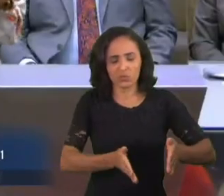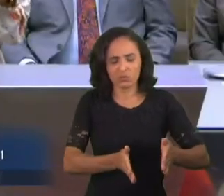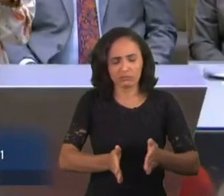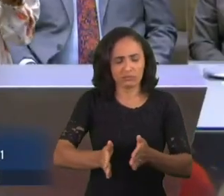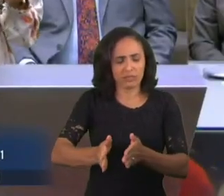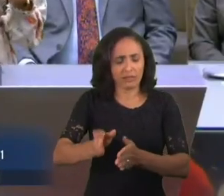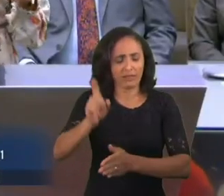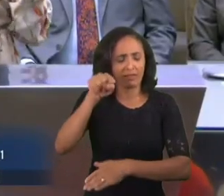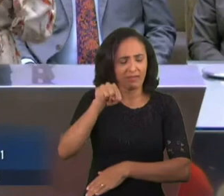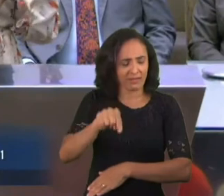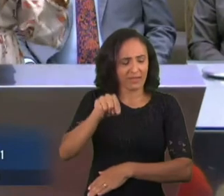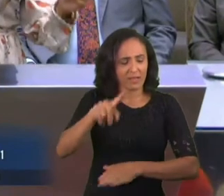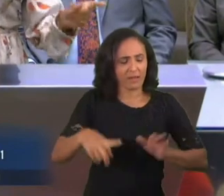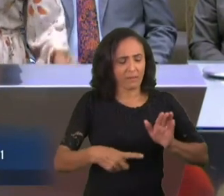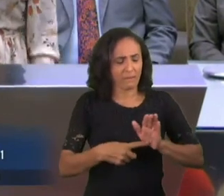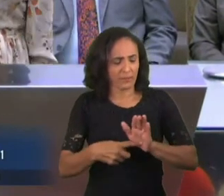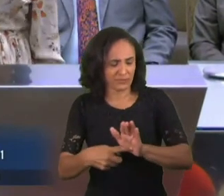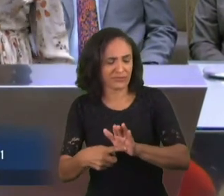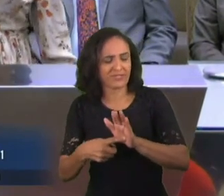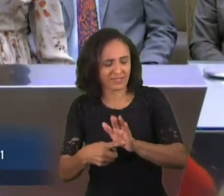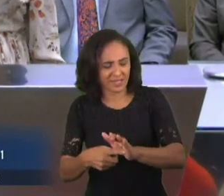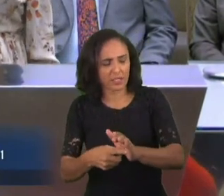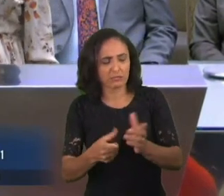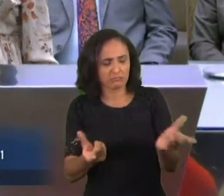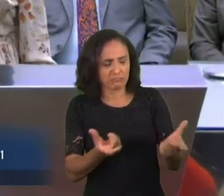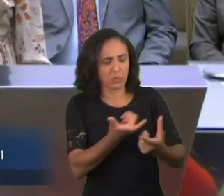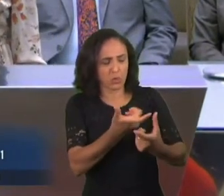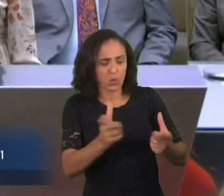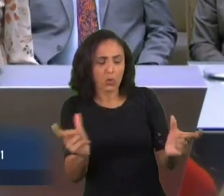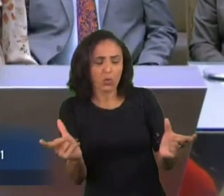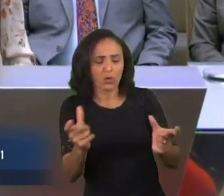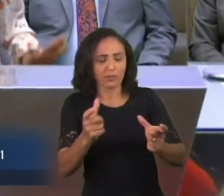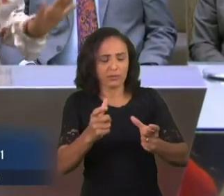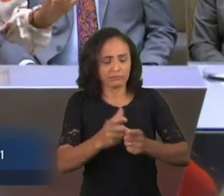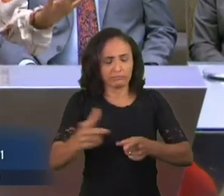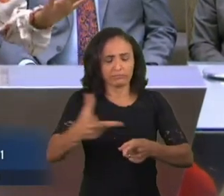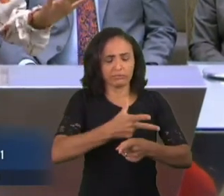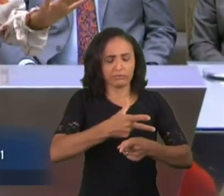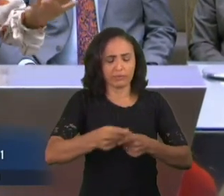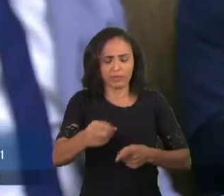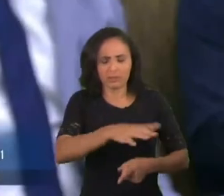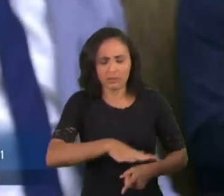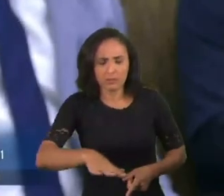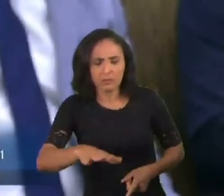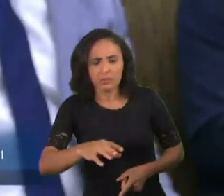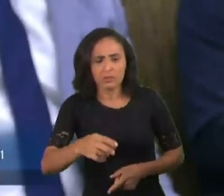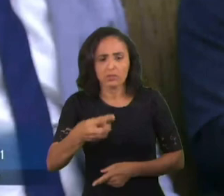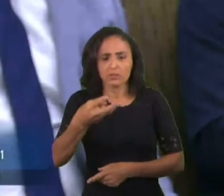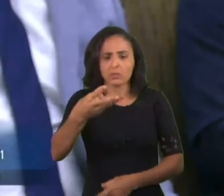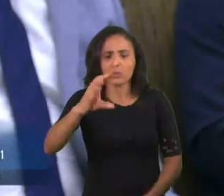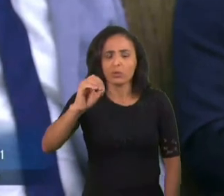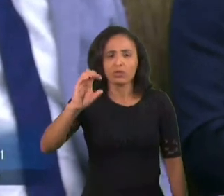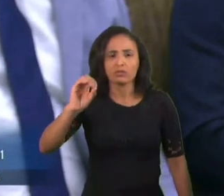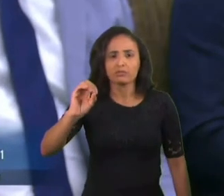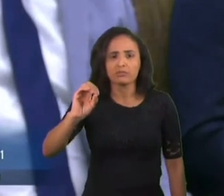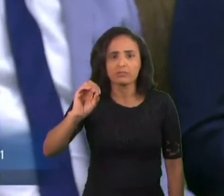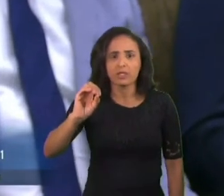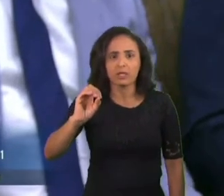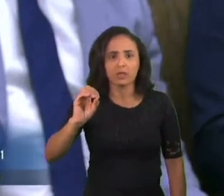E lá mostrarei quem serão os seus grandes guerreiros. No final só ficou 300 que